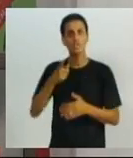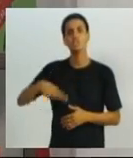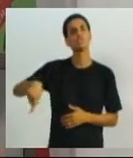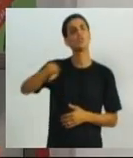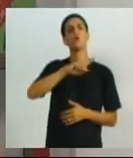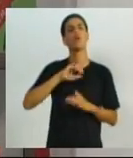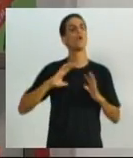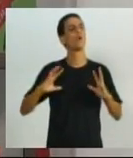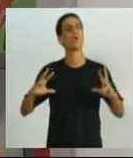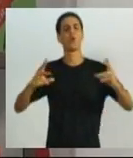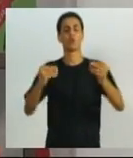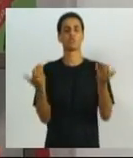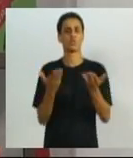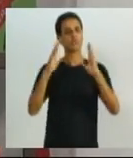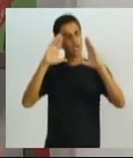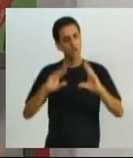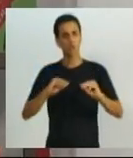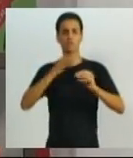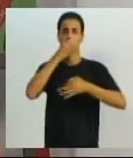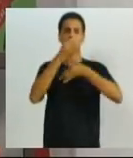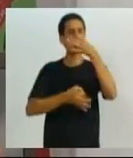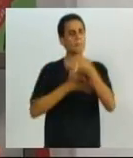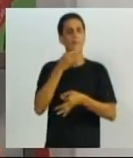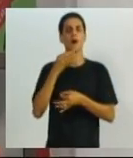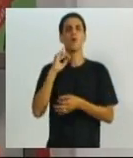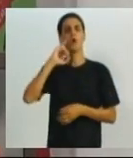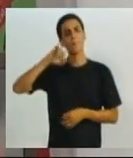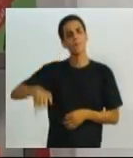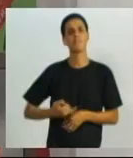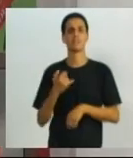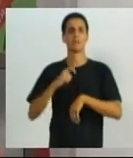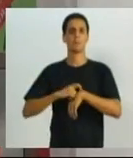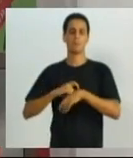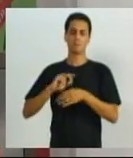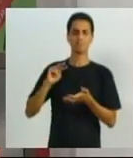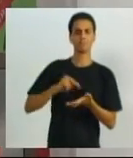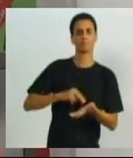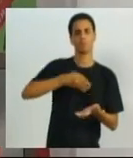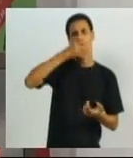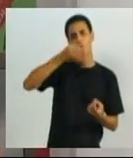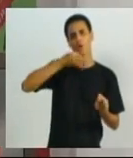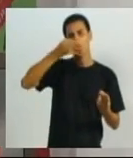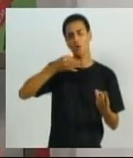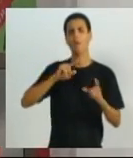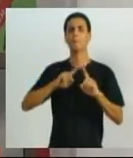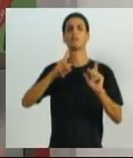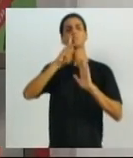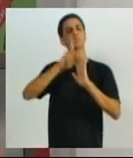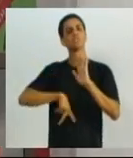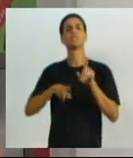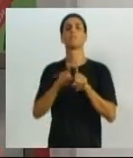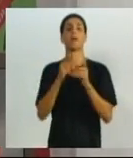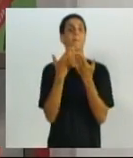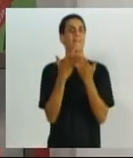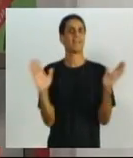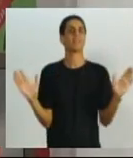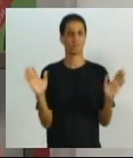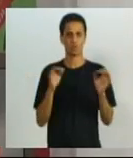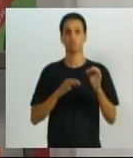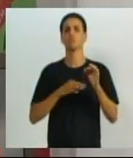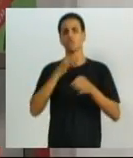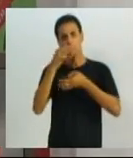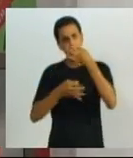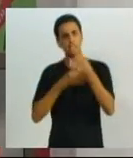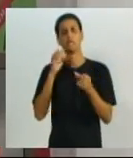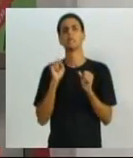fazer nessa noite as suas contribuições, usar essa tribuna para poder colaborar, mas o projeto também ficará aberto para sugestões para que a gente